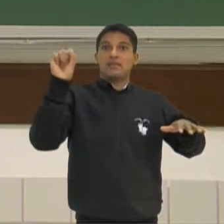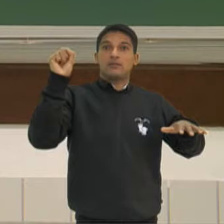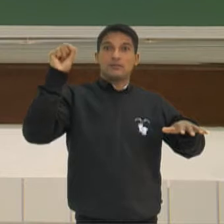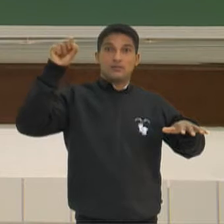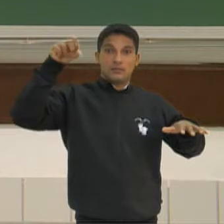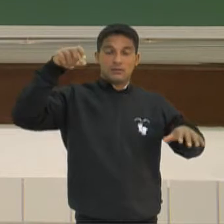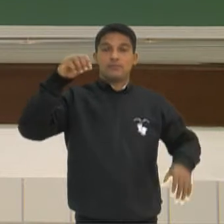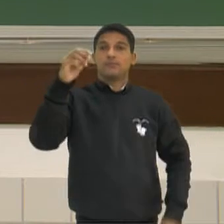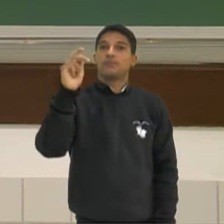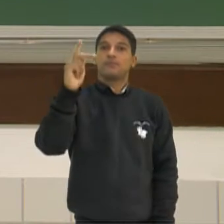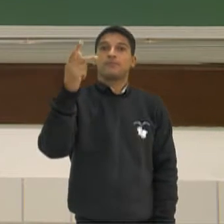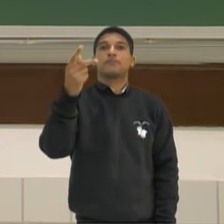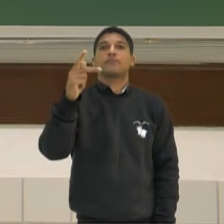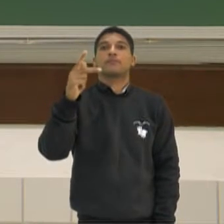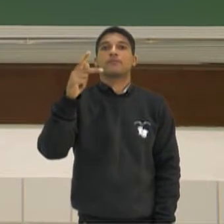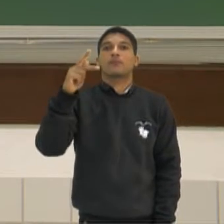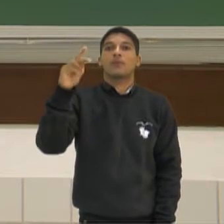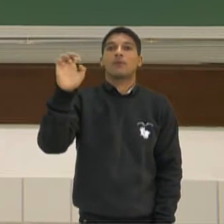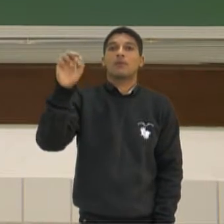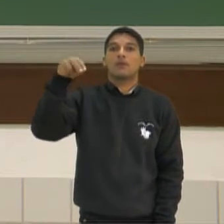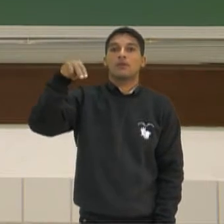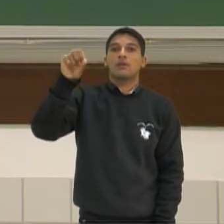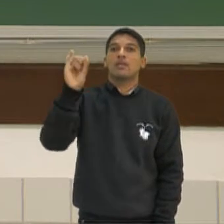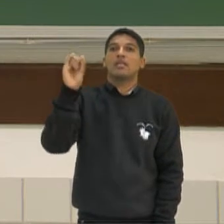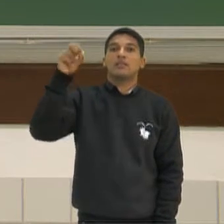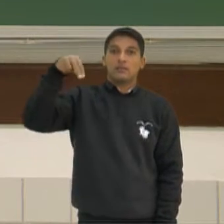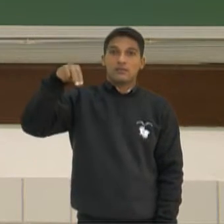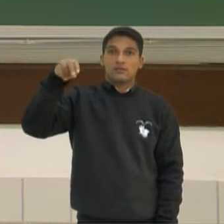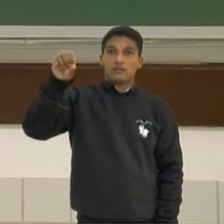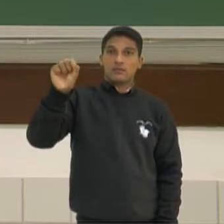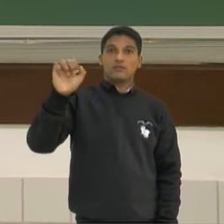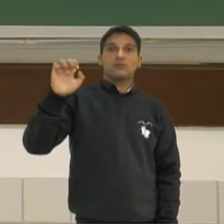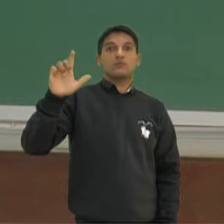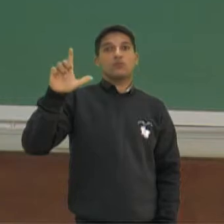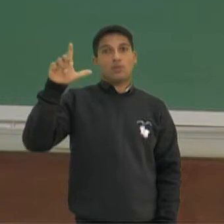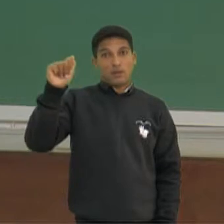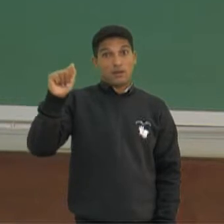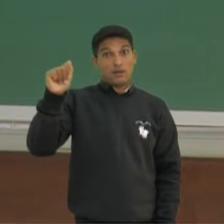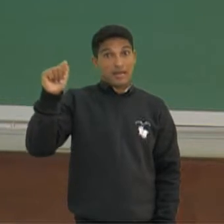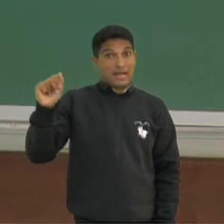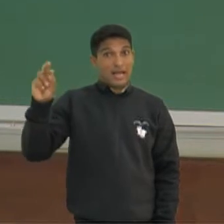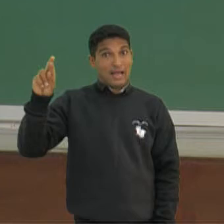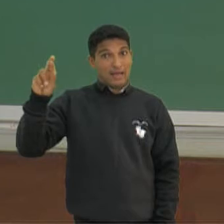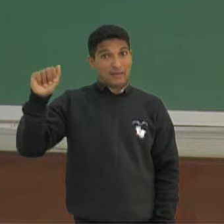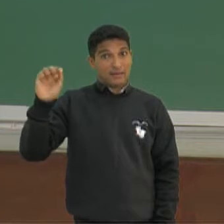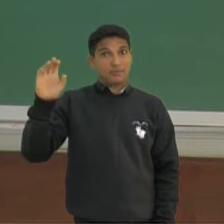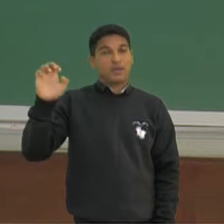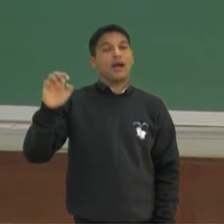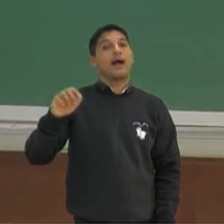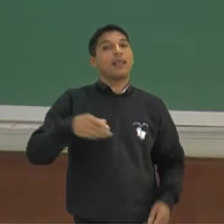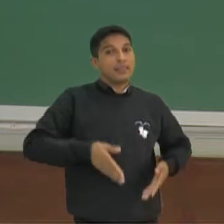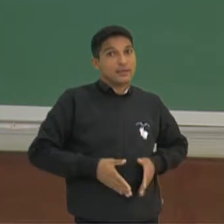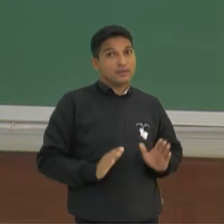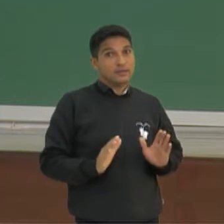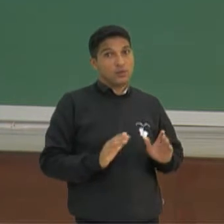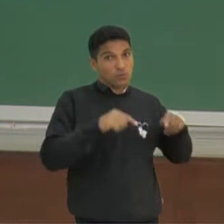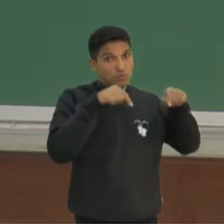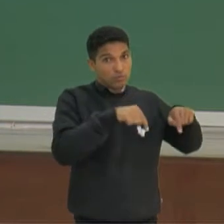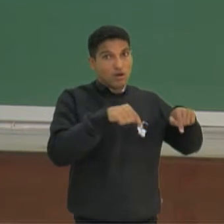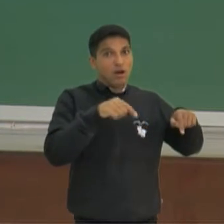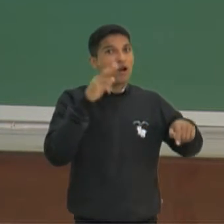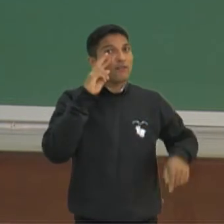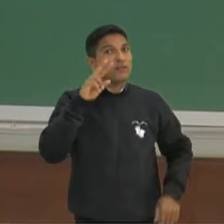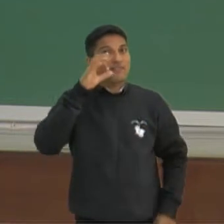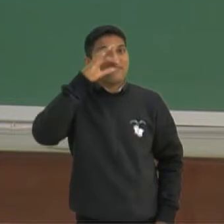é denominado como árabe. Mas nós vamos ver, existem aí alguns equívocos de algumas